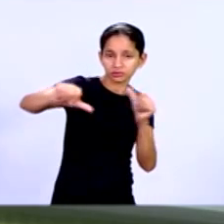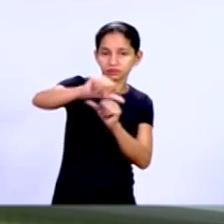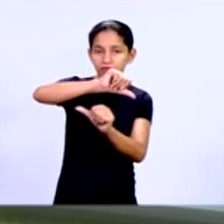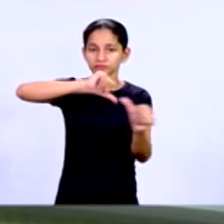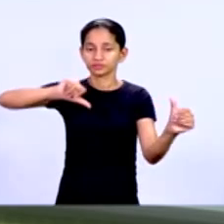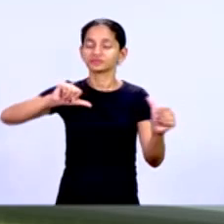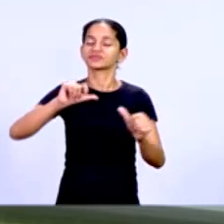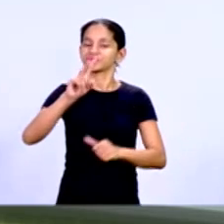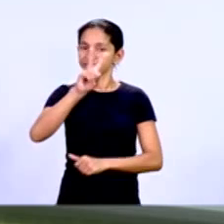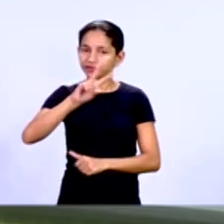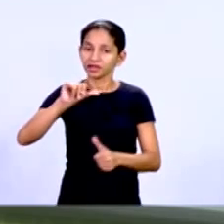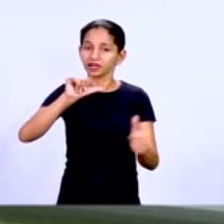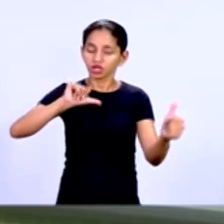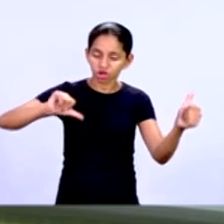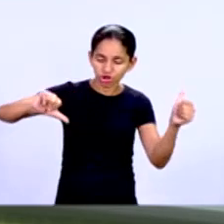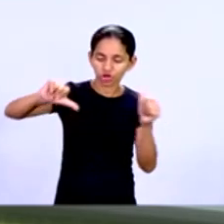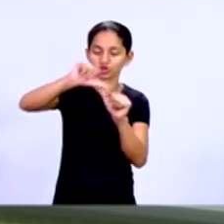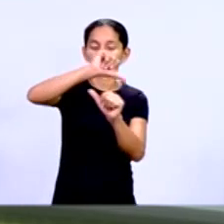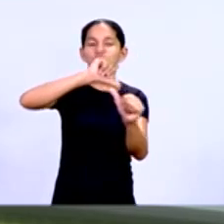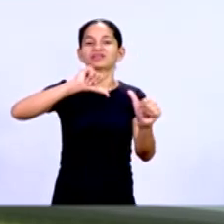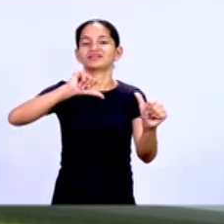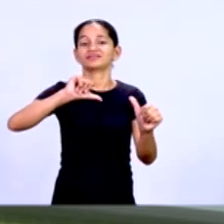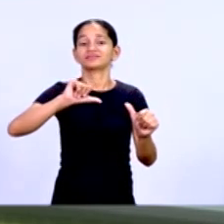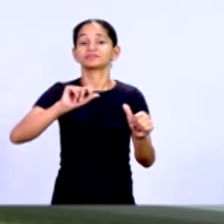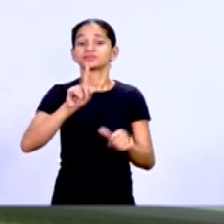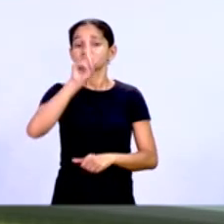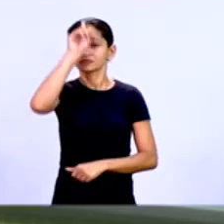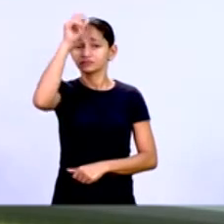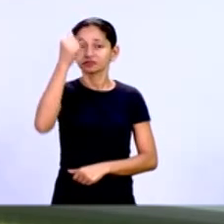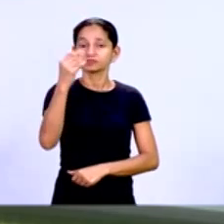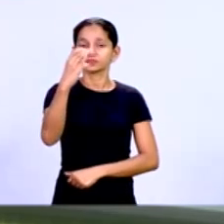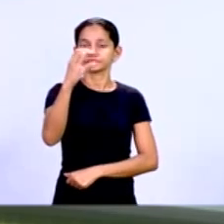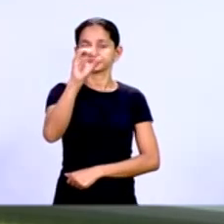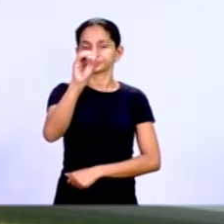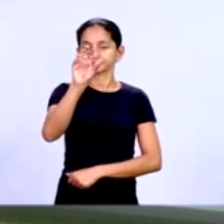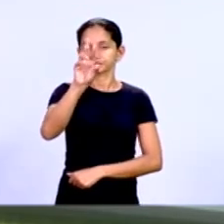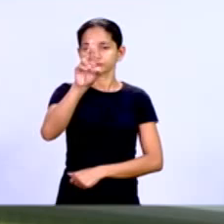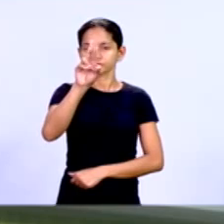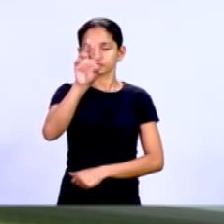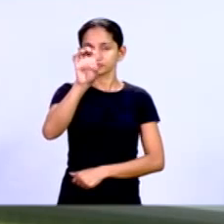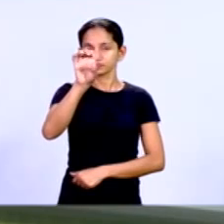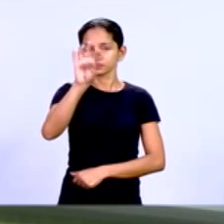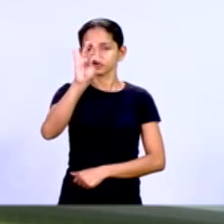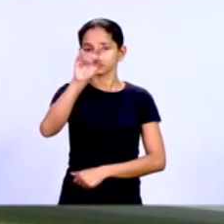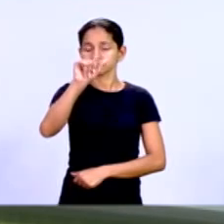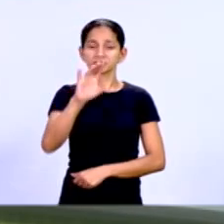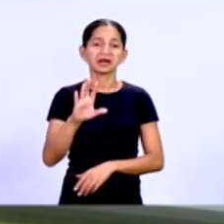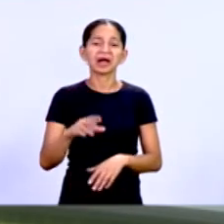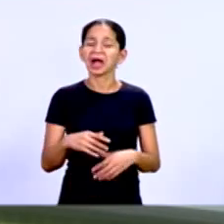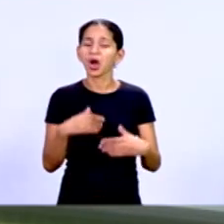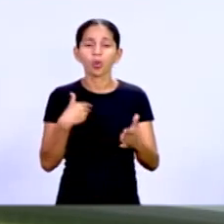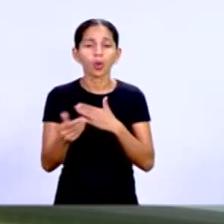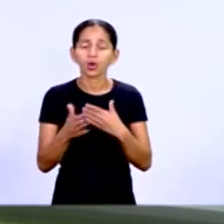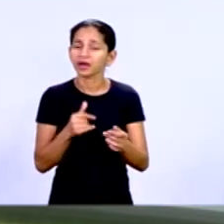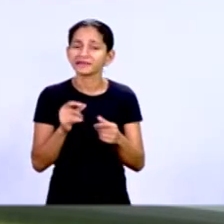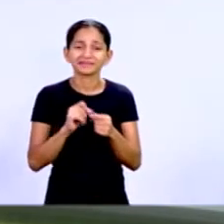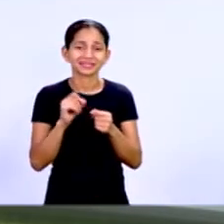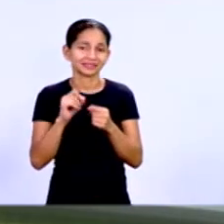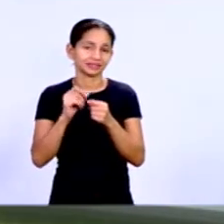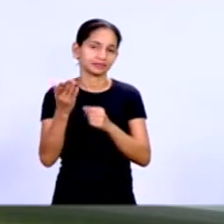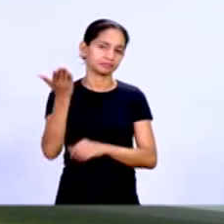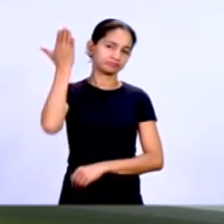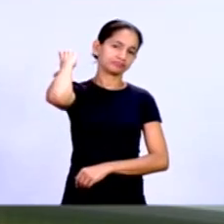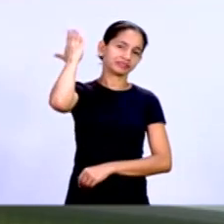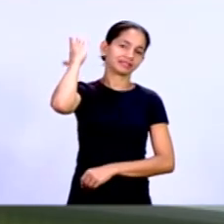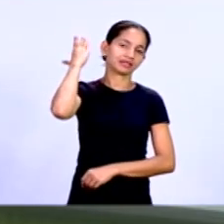para que isso aconteça nas bolsas, criou-se o que? A figura do corretor. Porque a coisa era solta, qualquer um podia fazer isso.